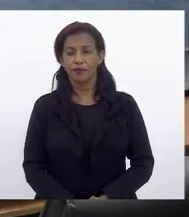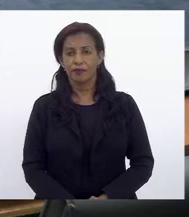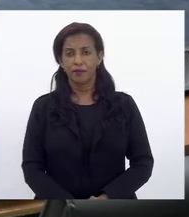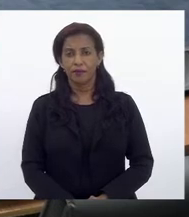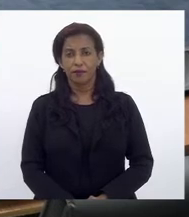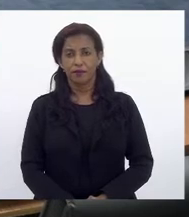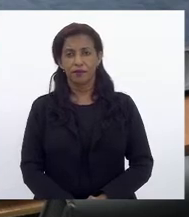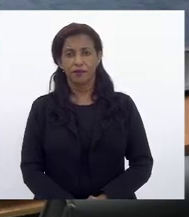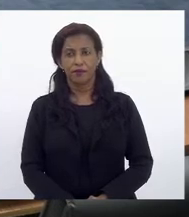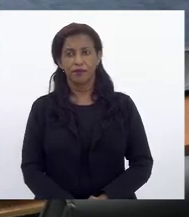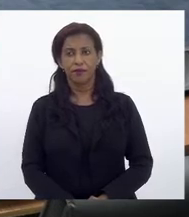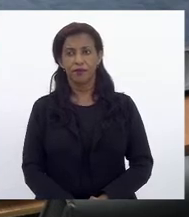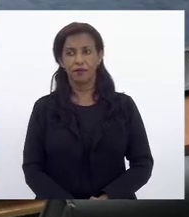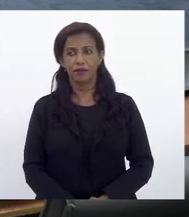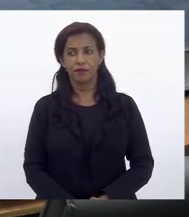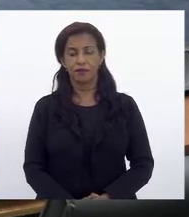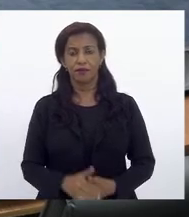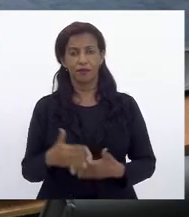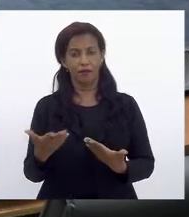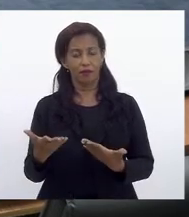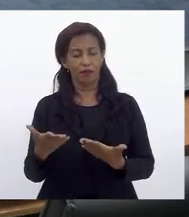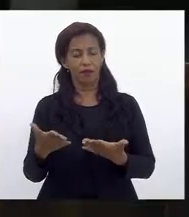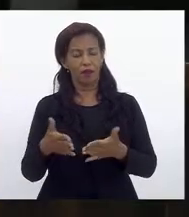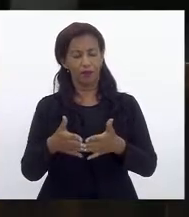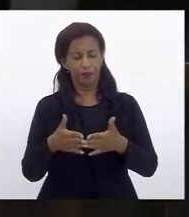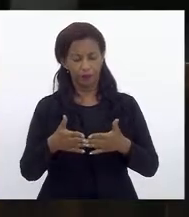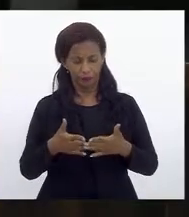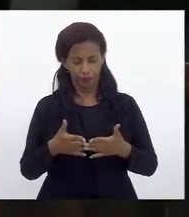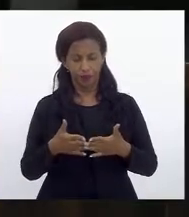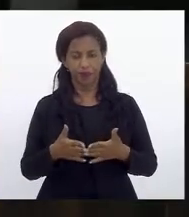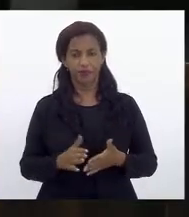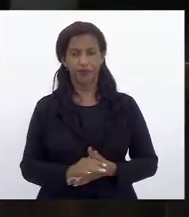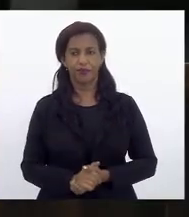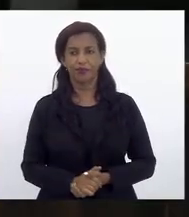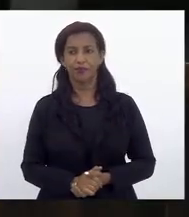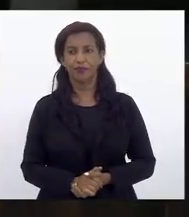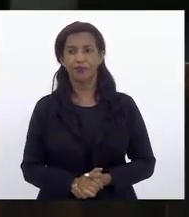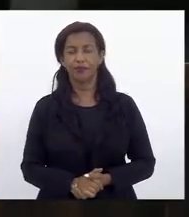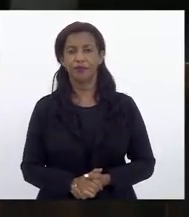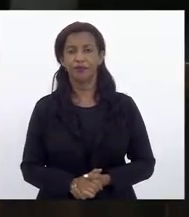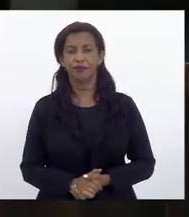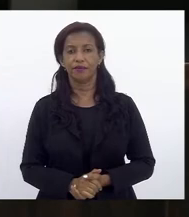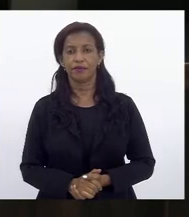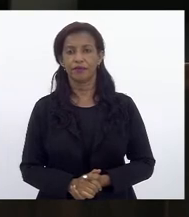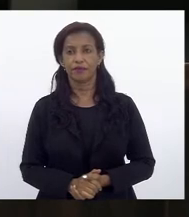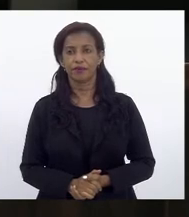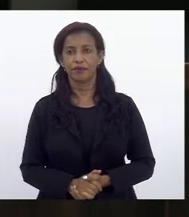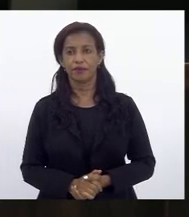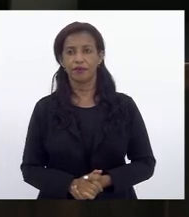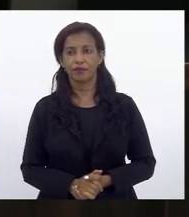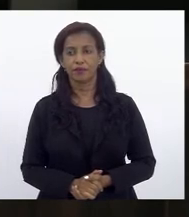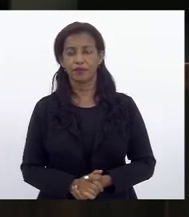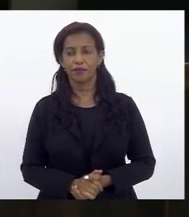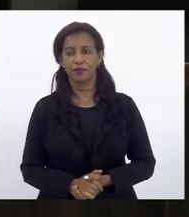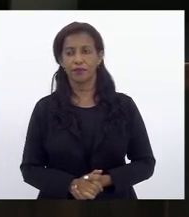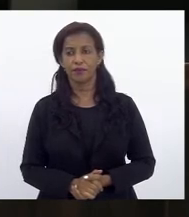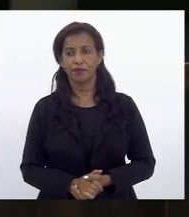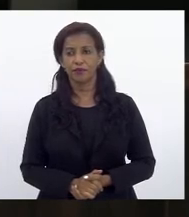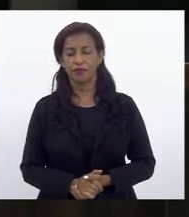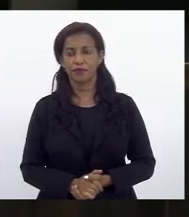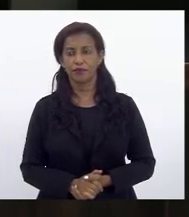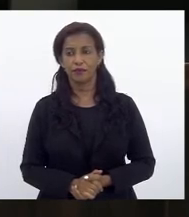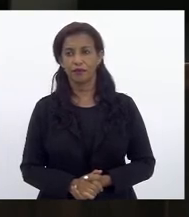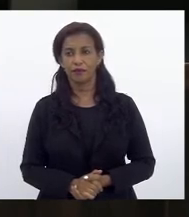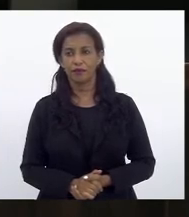Pode ser, perfeito. Então, Me por ouve? favor, muito bem, deputada, muito bem. Vou chamando, está chegando o deputado Valdeque para